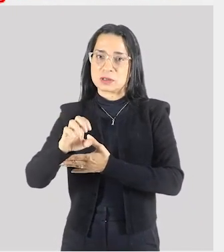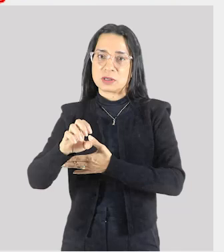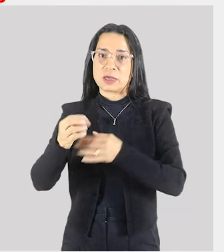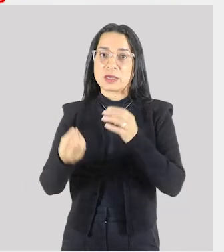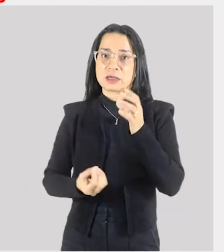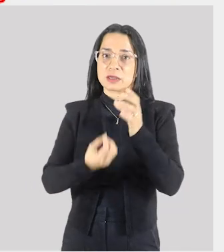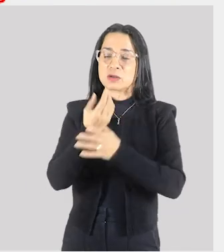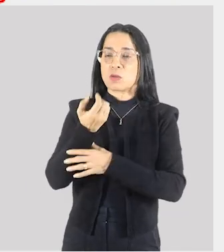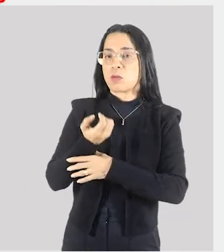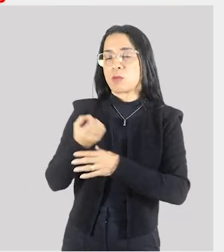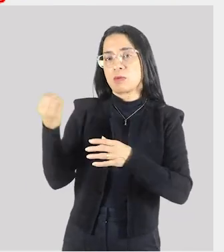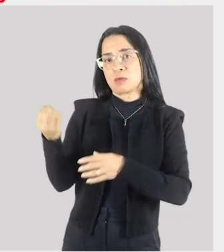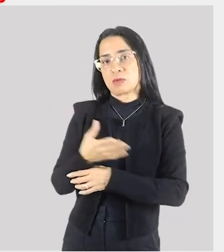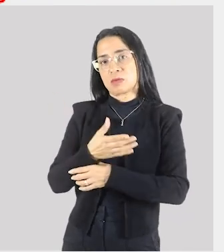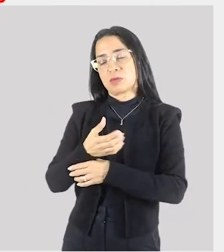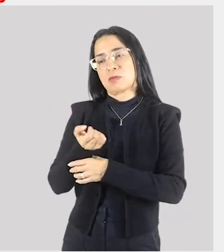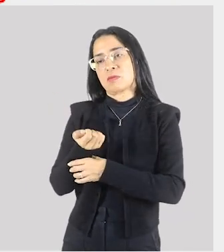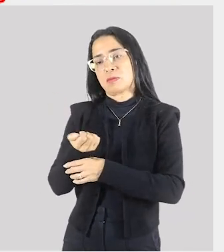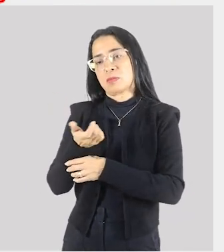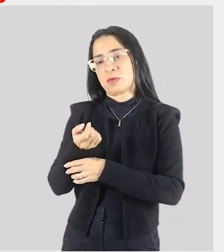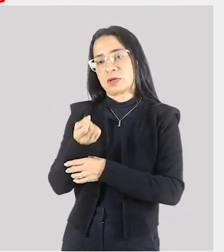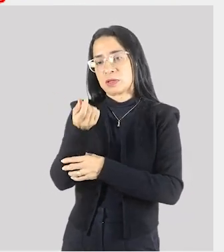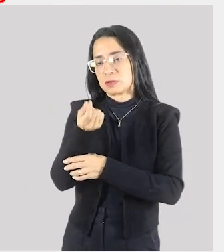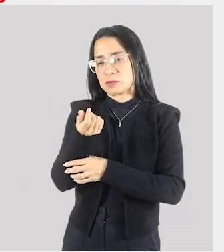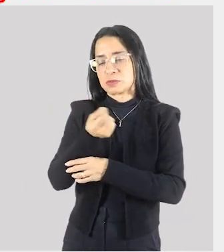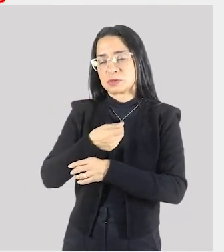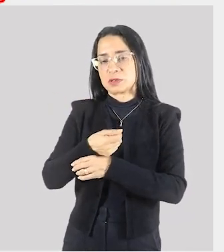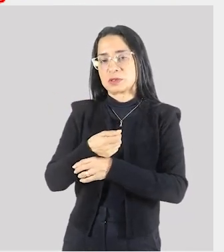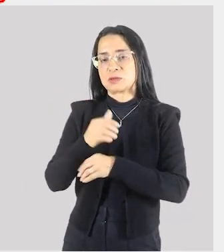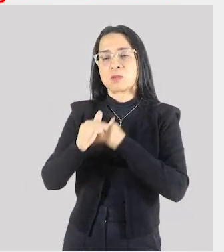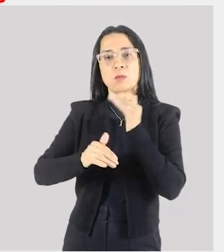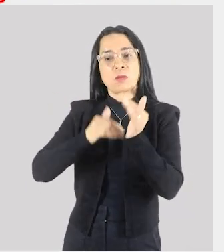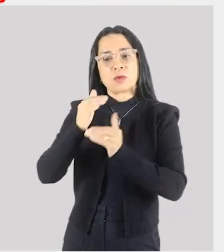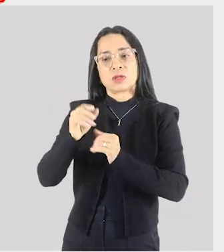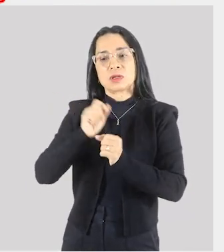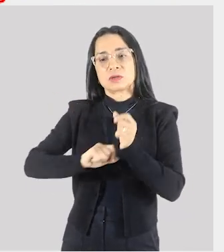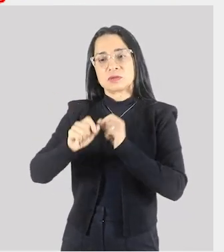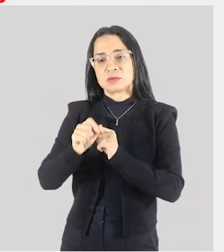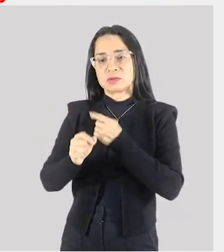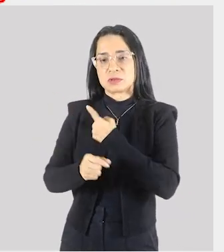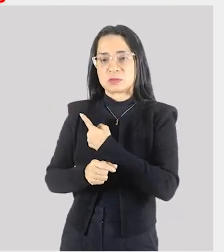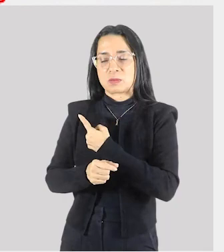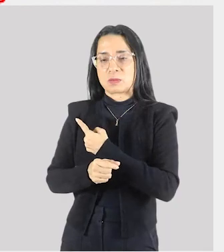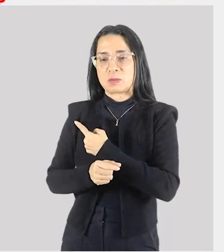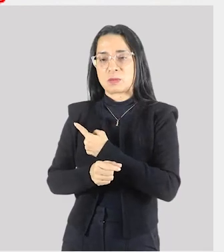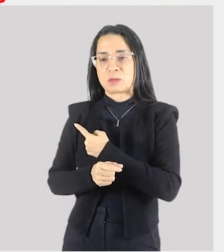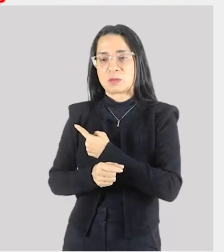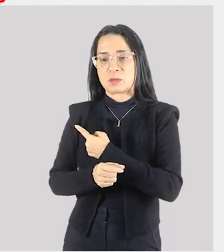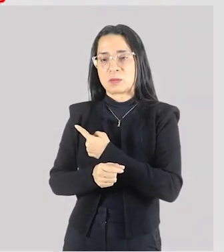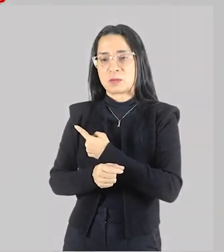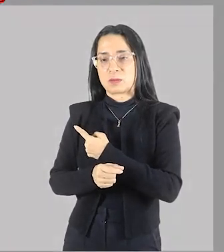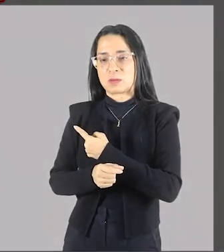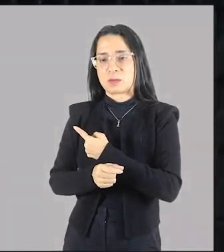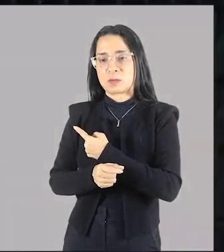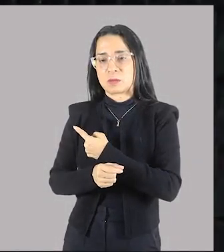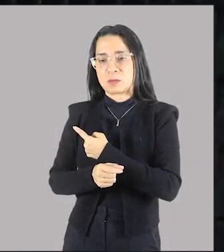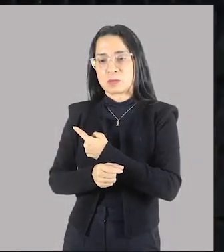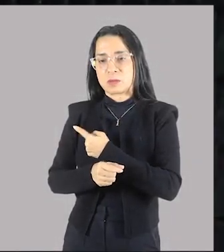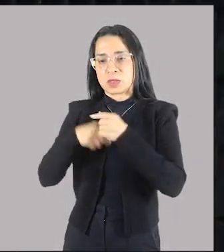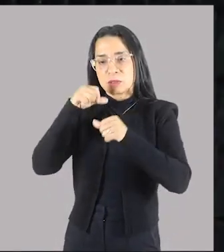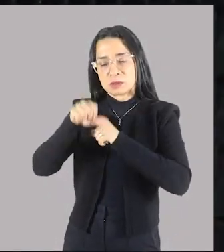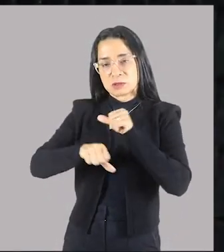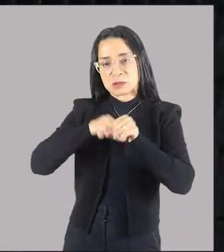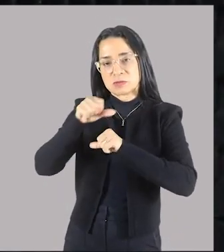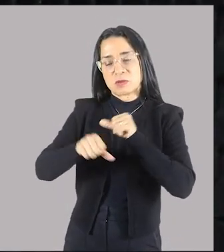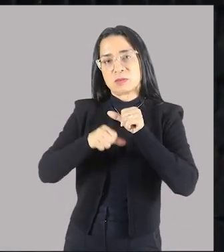que, basicamente de câmbio fixo, inicialmente, com a transformação dela via a unidade real